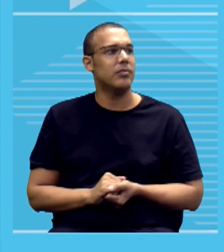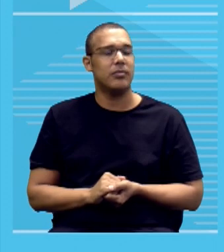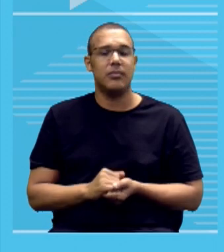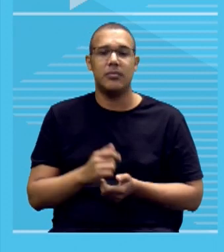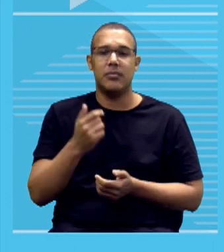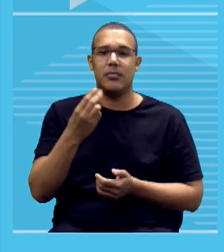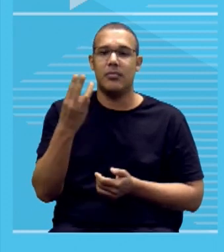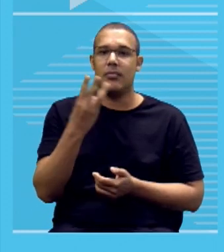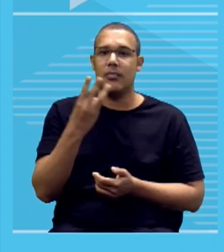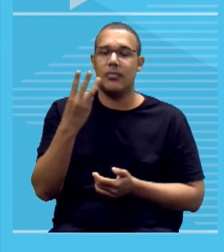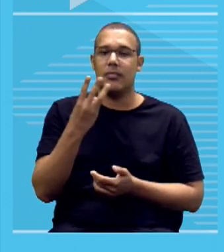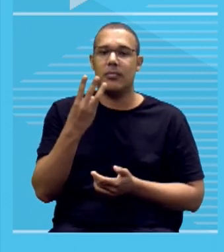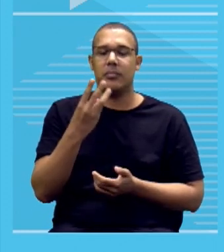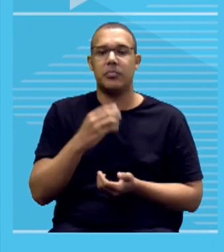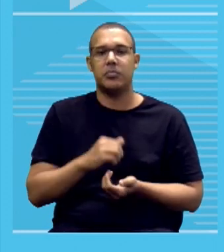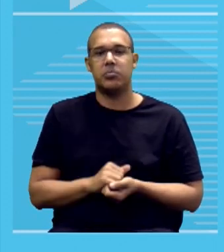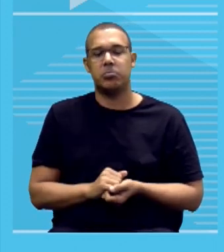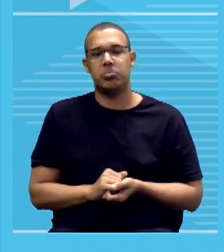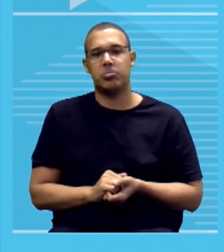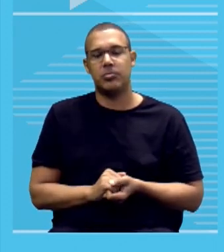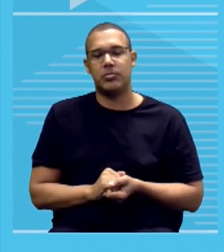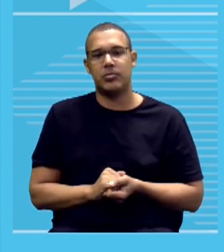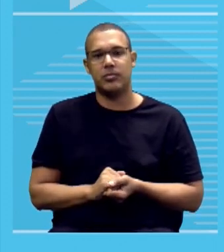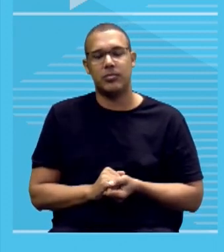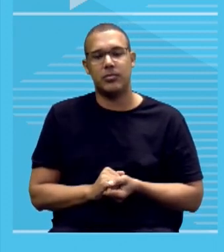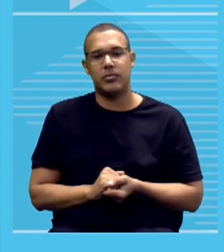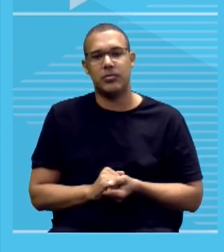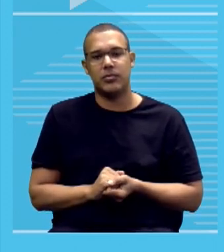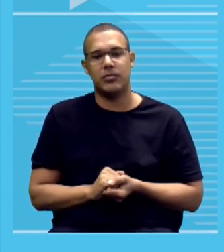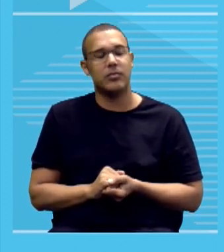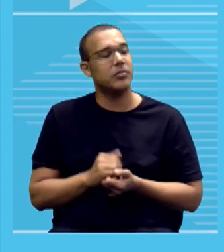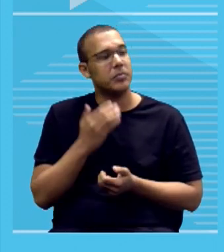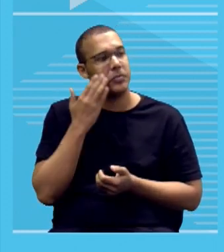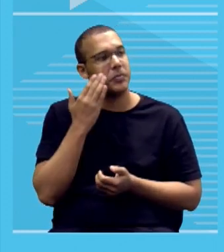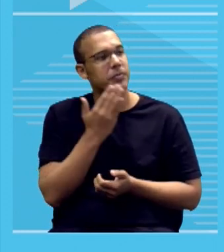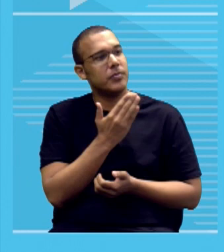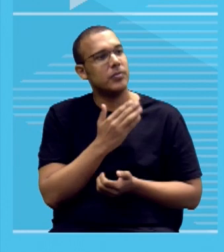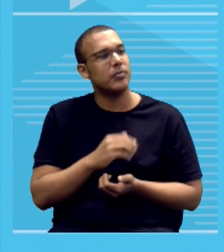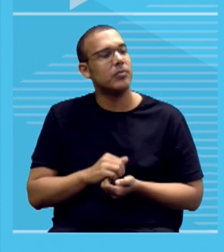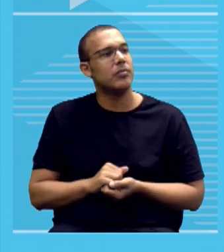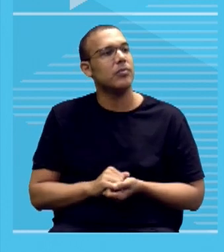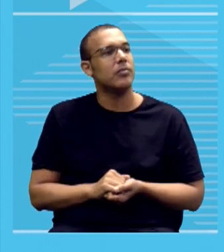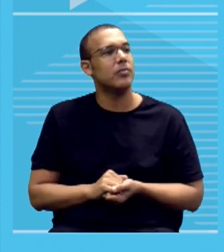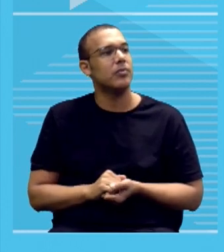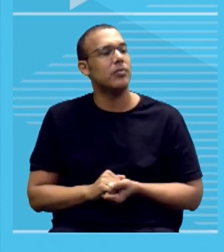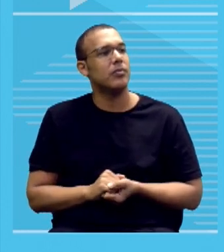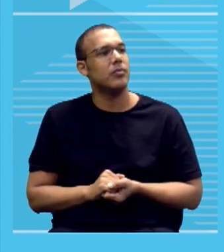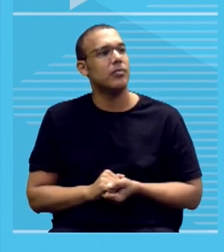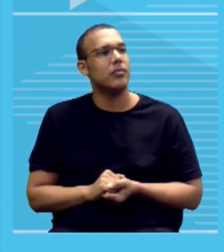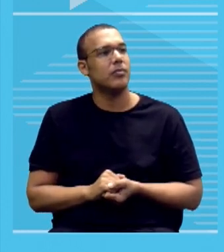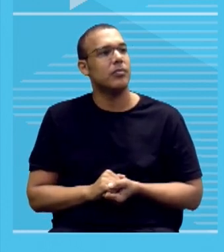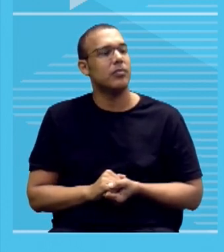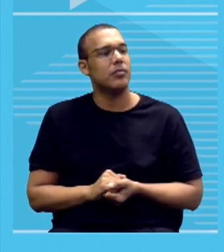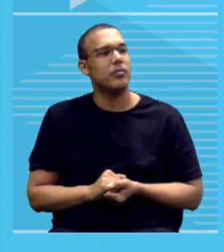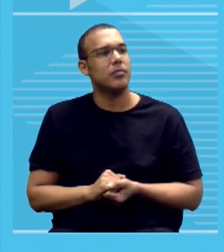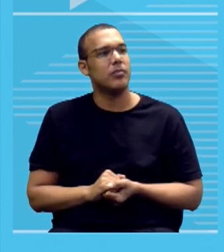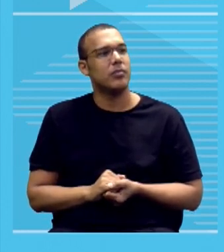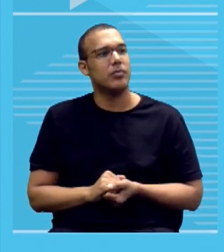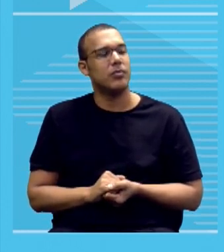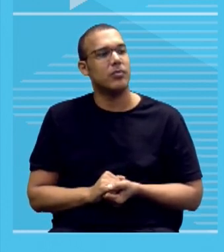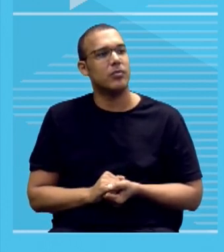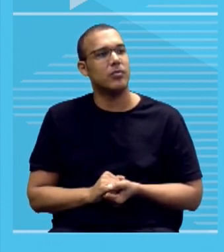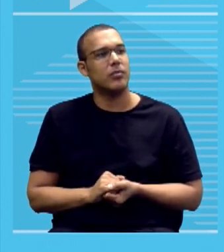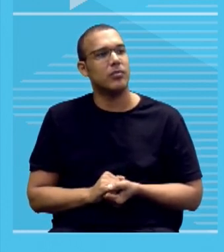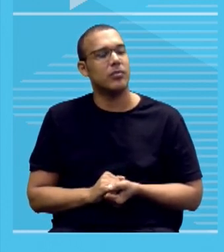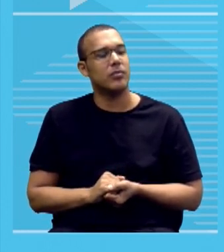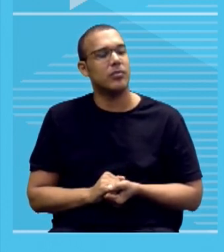Terceira questão, fala o seguinte. O vendedor de um motor elétrico de corrente contínua informa que a resistência interna desse motor é 1